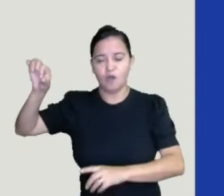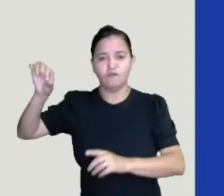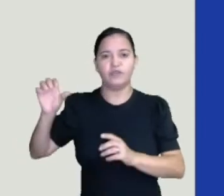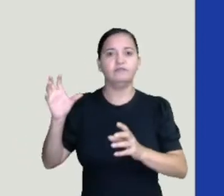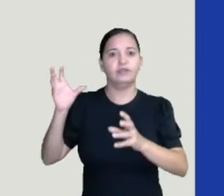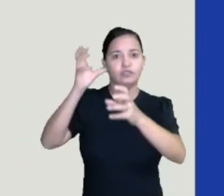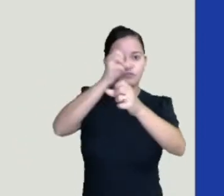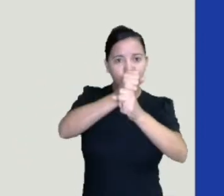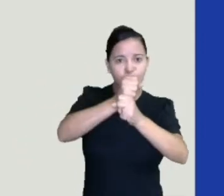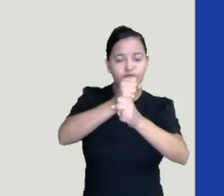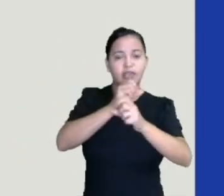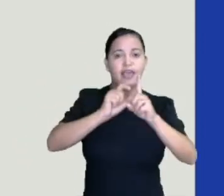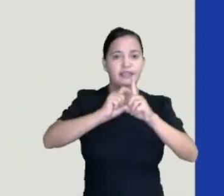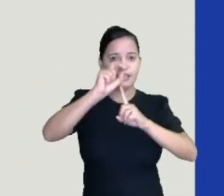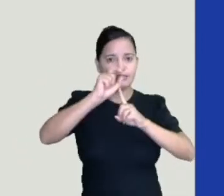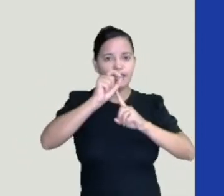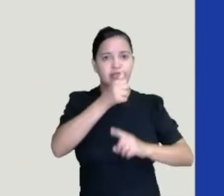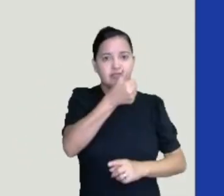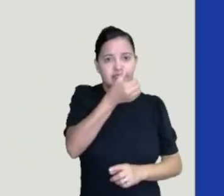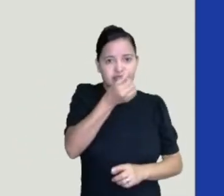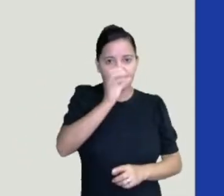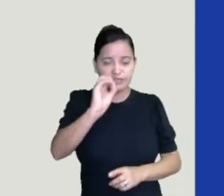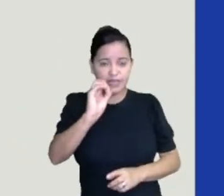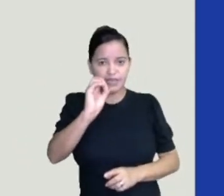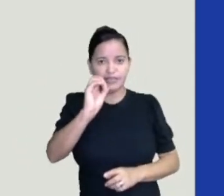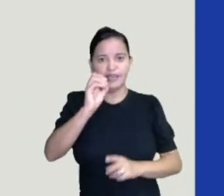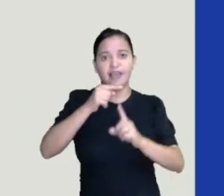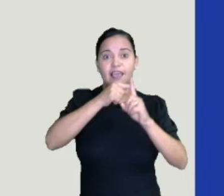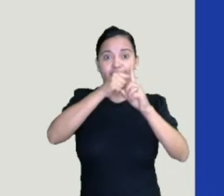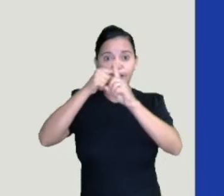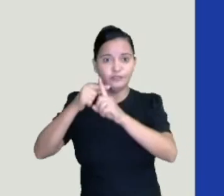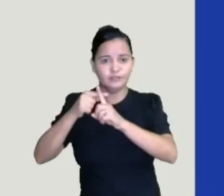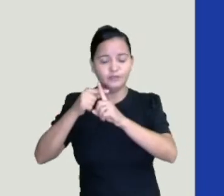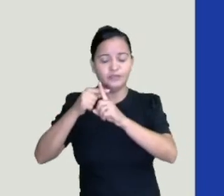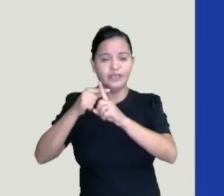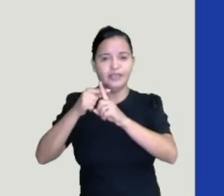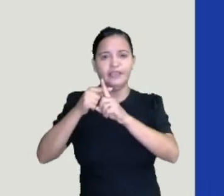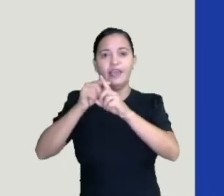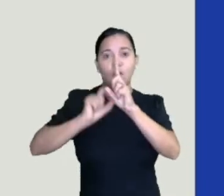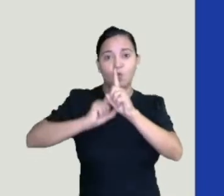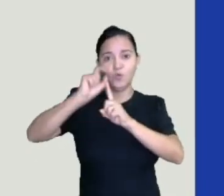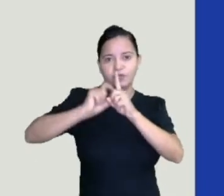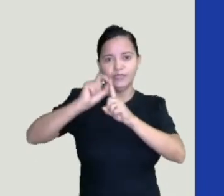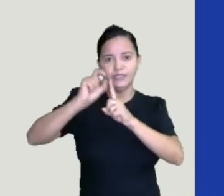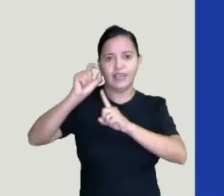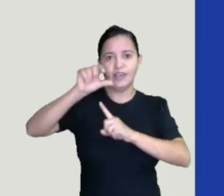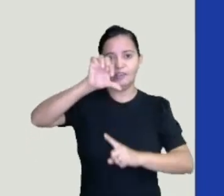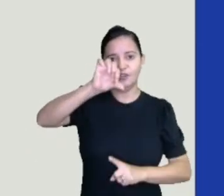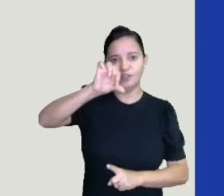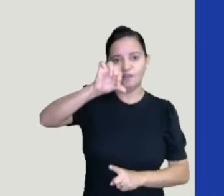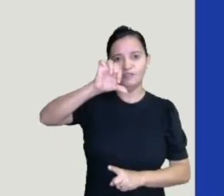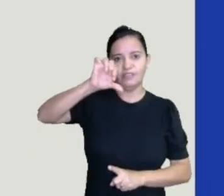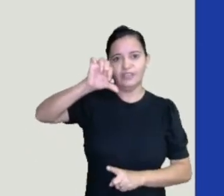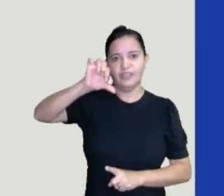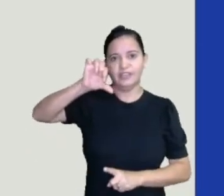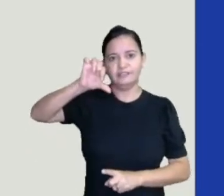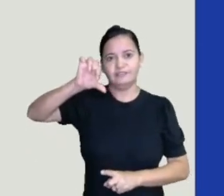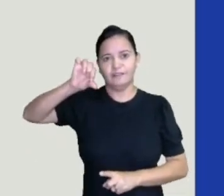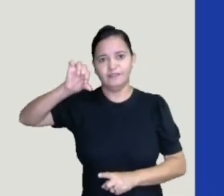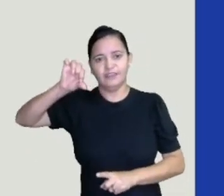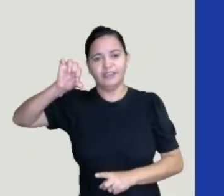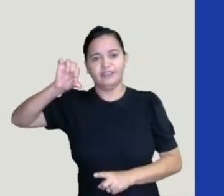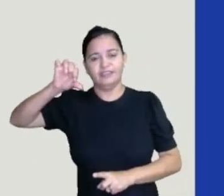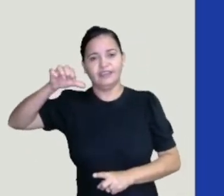Adicionei as dezenas, que me deu 160. Adicionei as unidades, que me deu 9, 169. Os